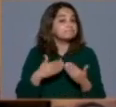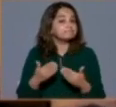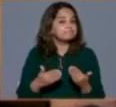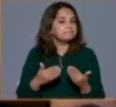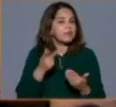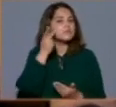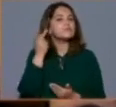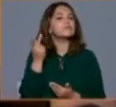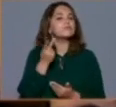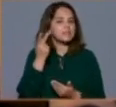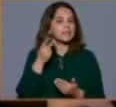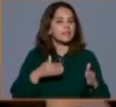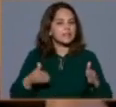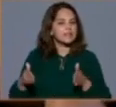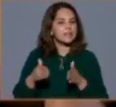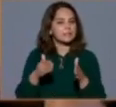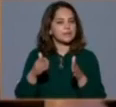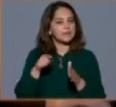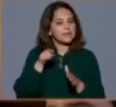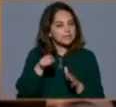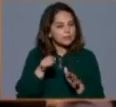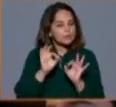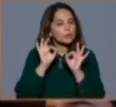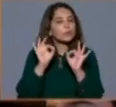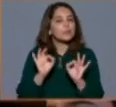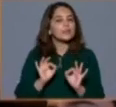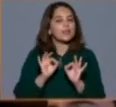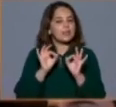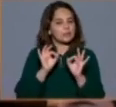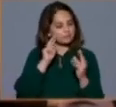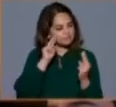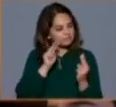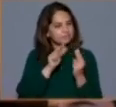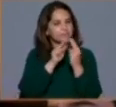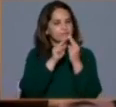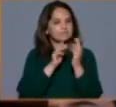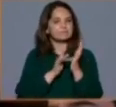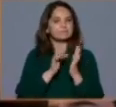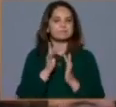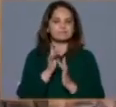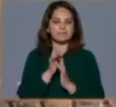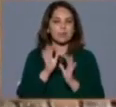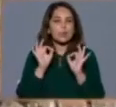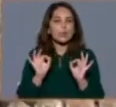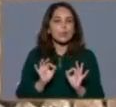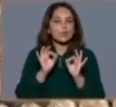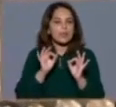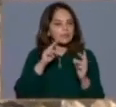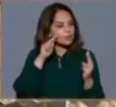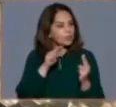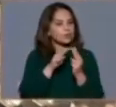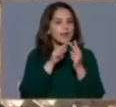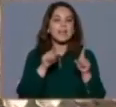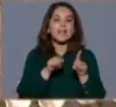na nossa vida, no nosso caminho, é este cuidado do encontro, o cuidado de encontrar os irmãos,